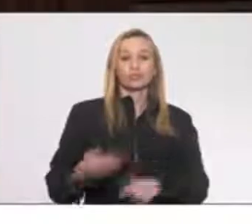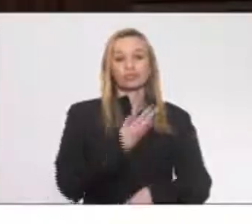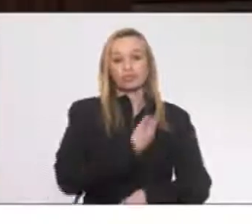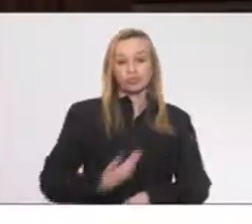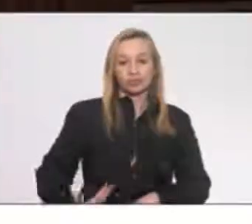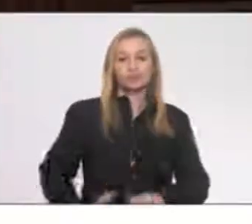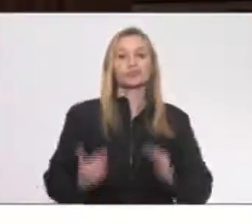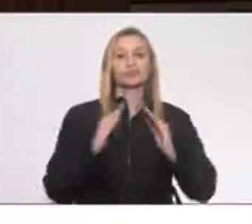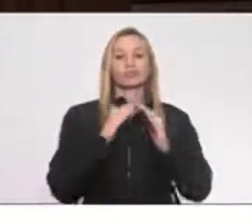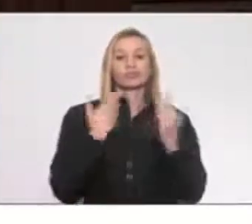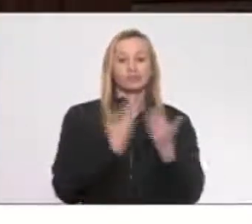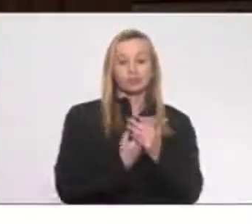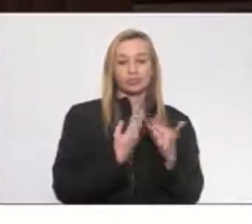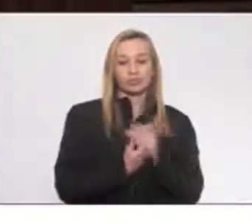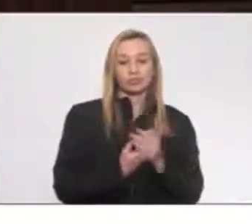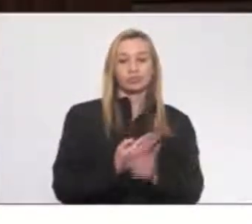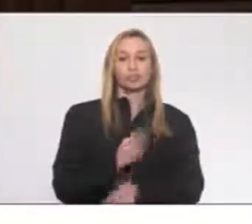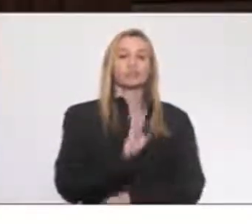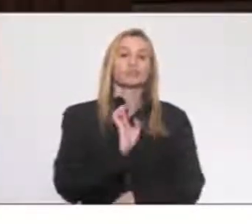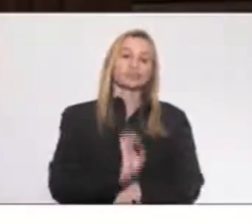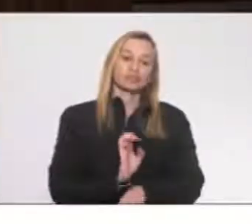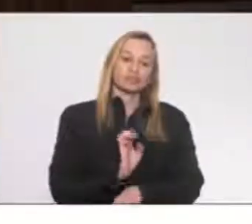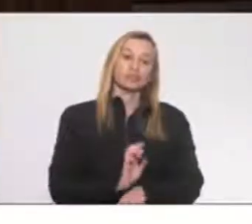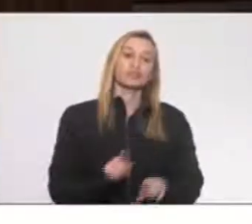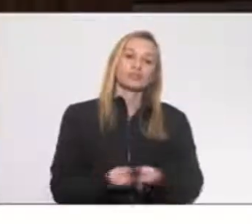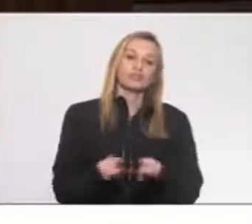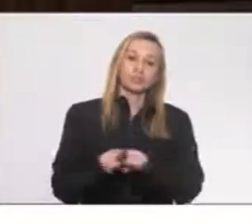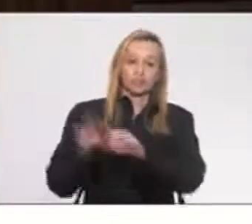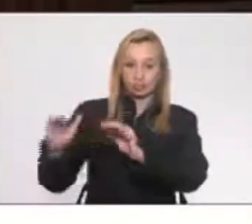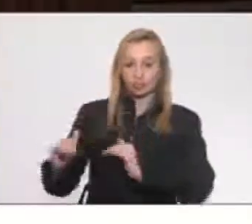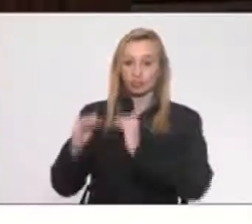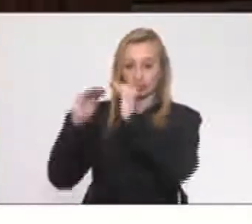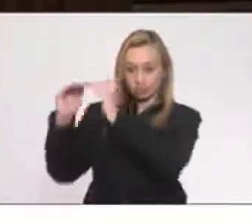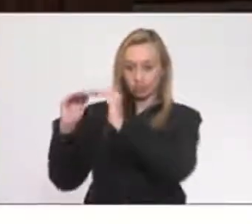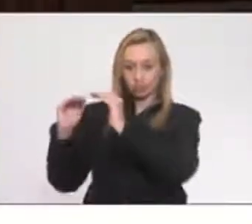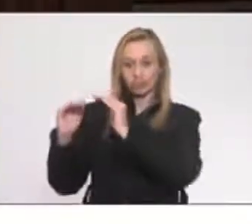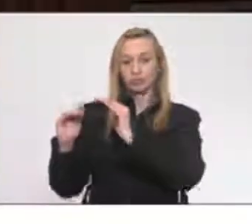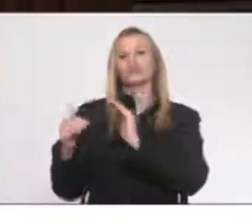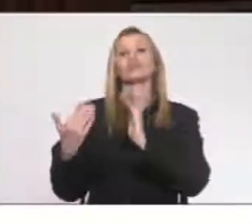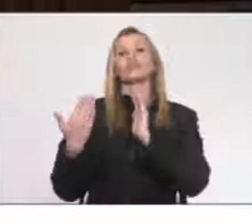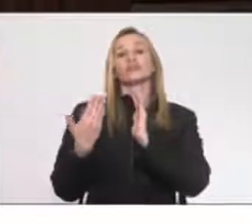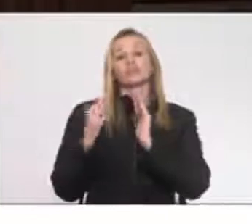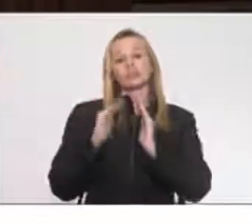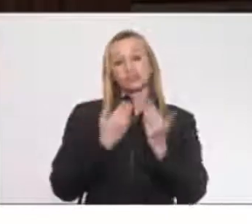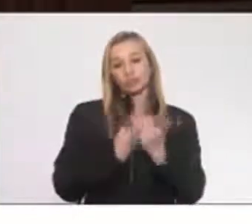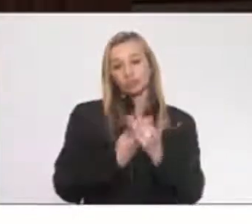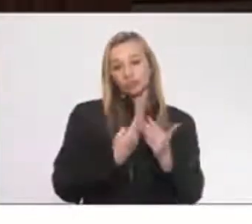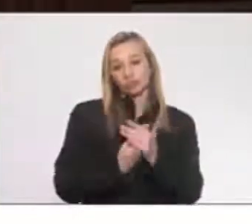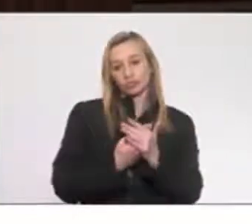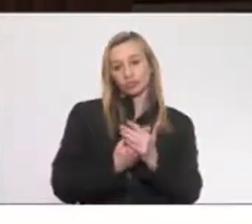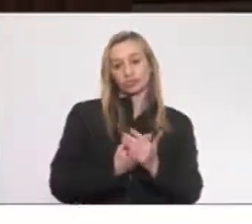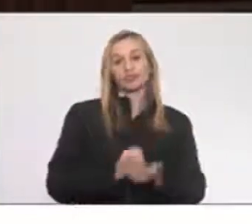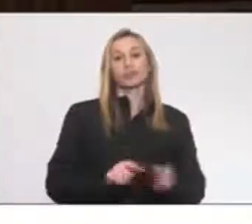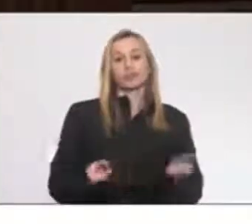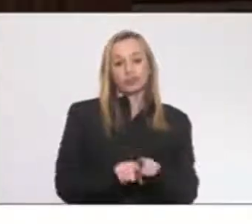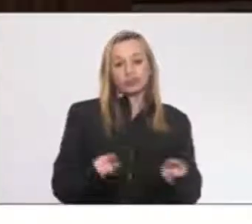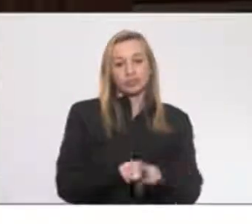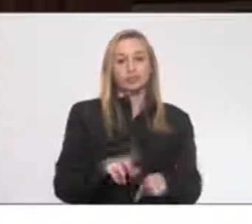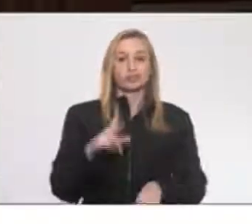rede estadual, incluindo as instituições de ensino superior e também sobre as escolas particulares de